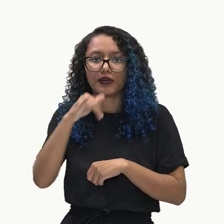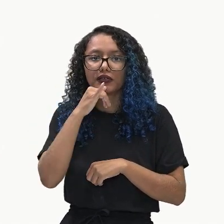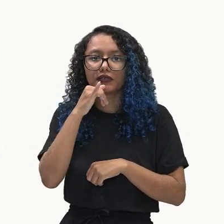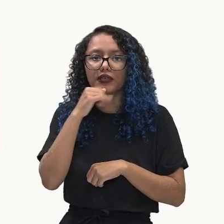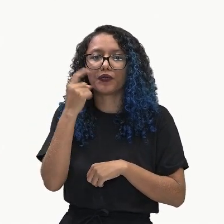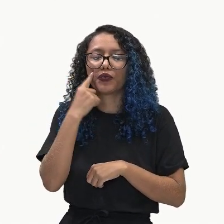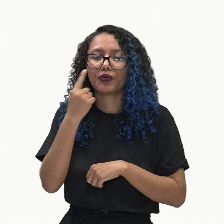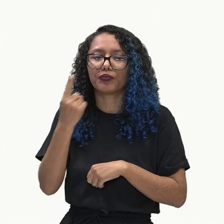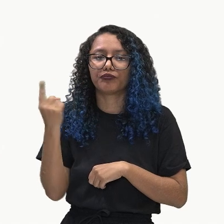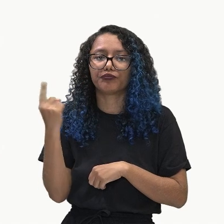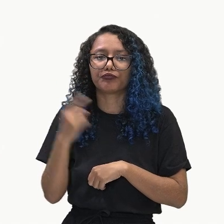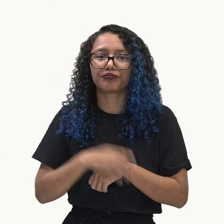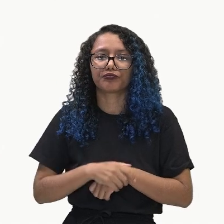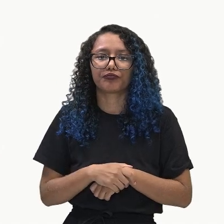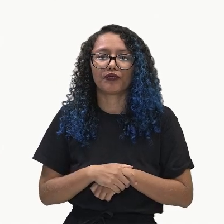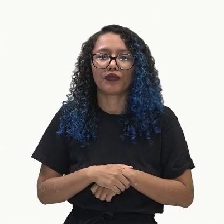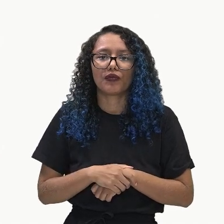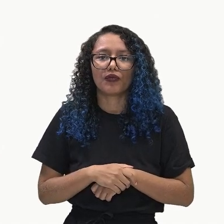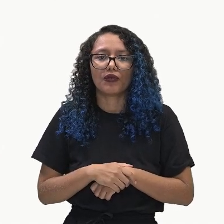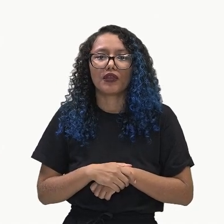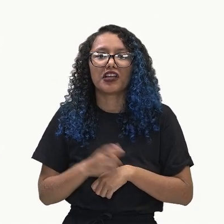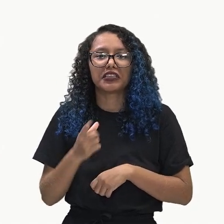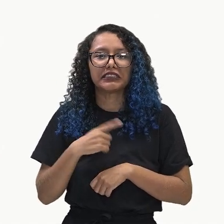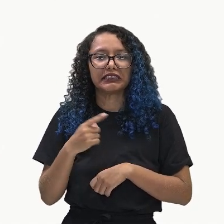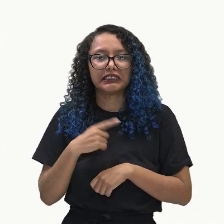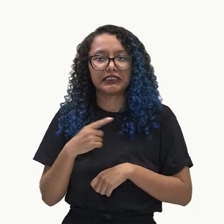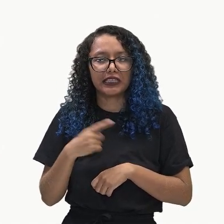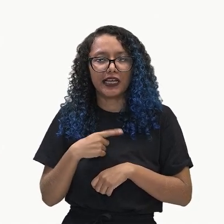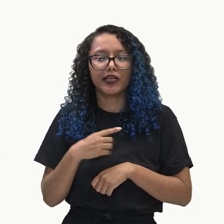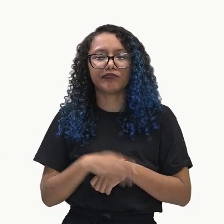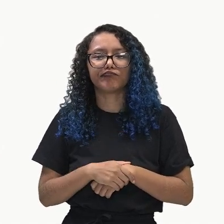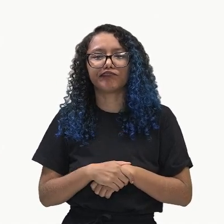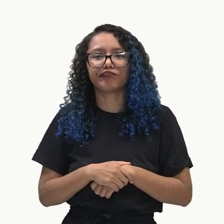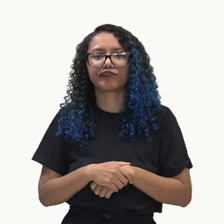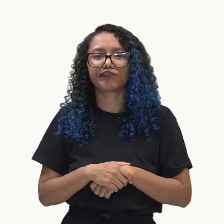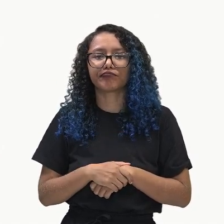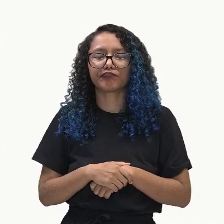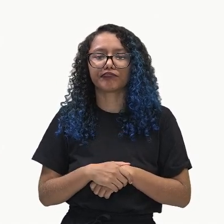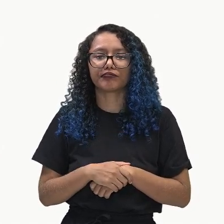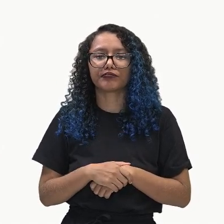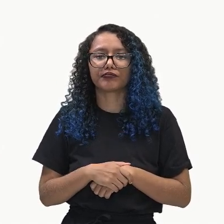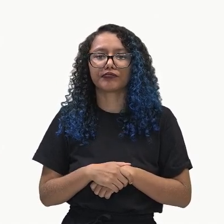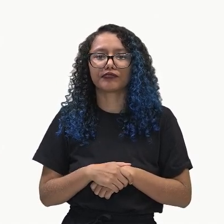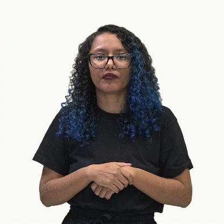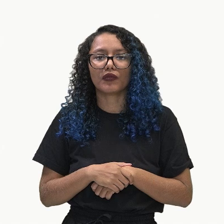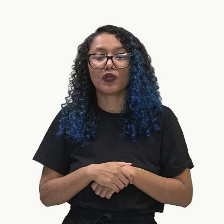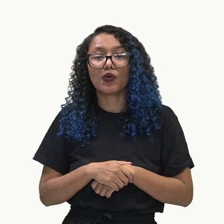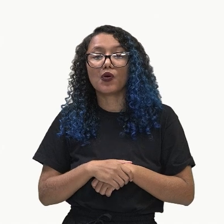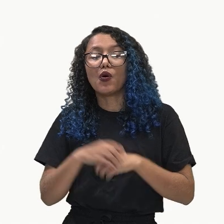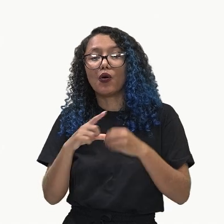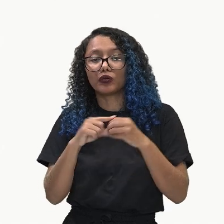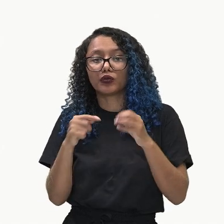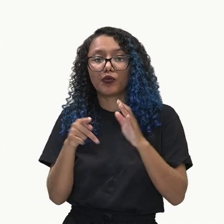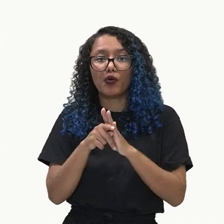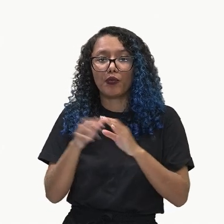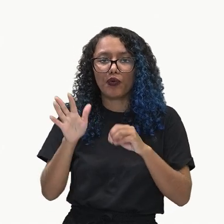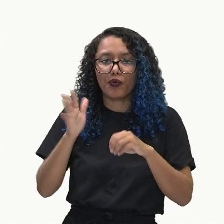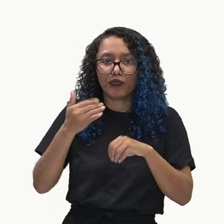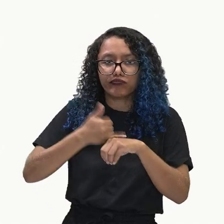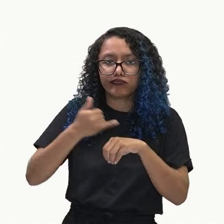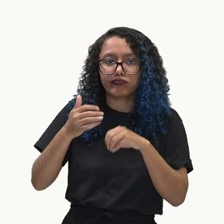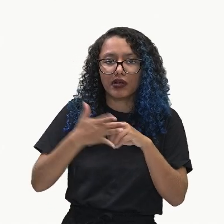bauxita, rico em óxido de alumínio, principal fonte de alumínio